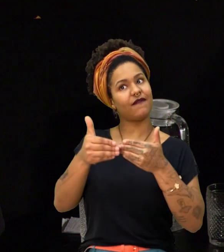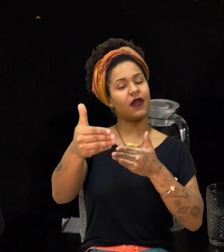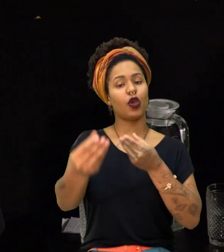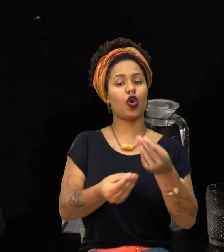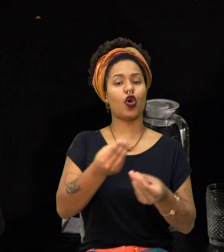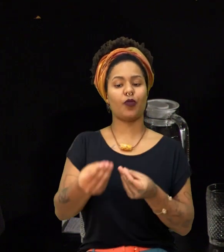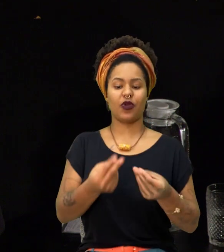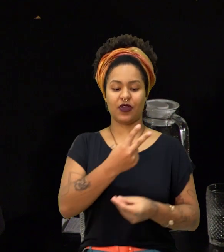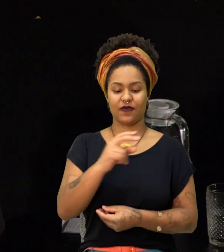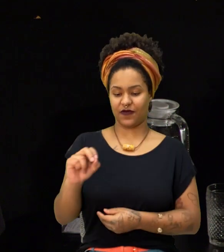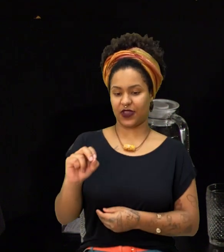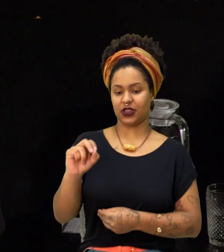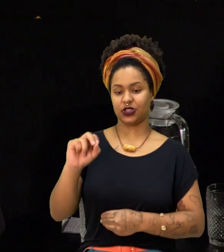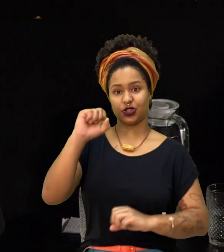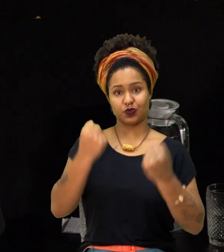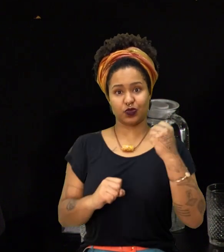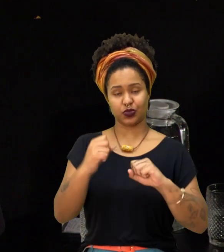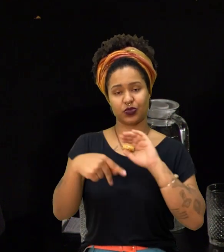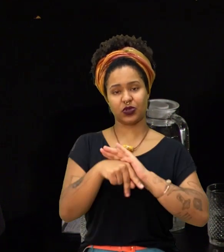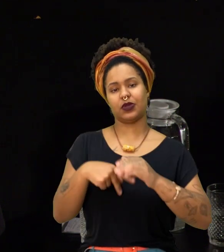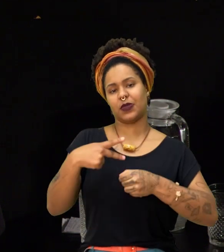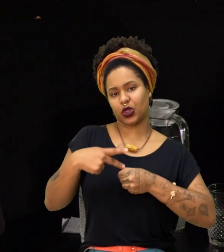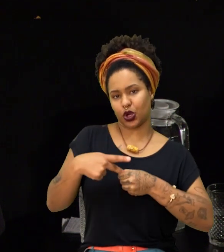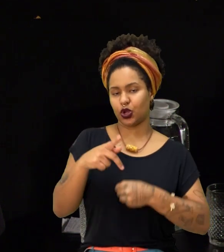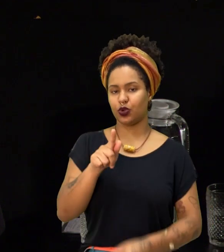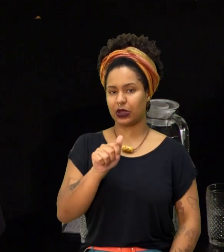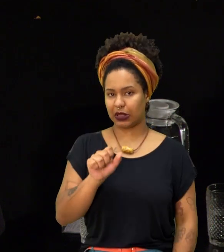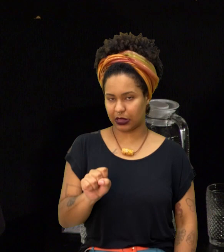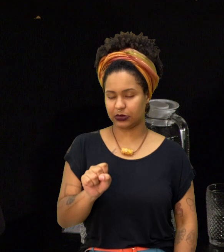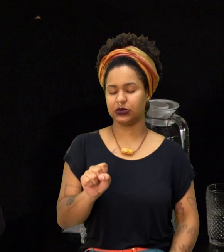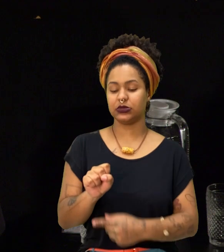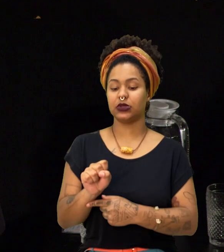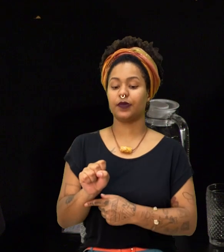20 grandes produtoras de petróleo e gás, né, de